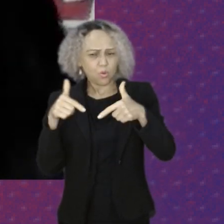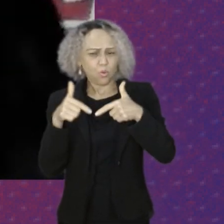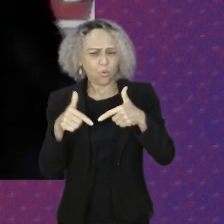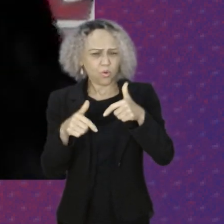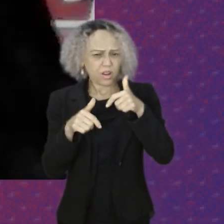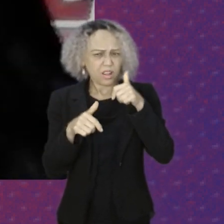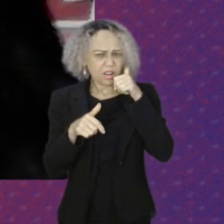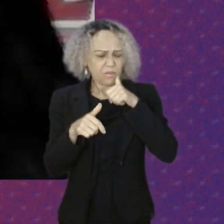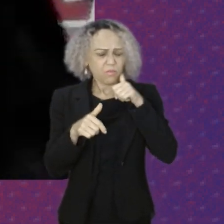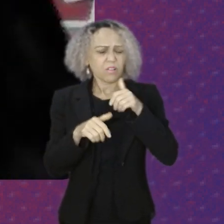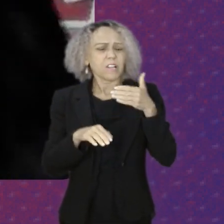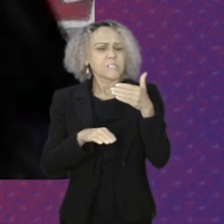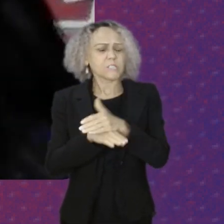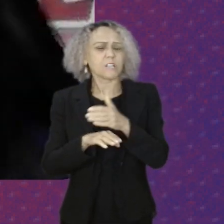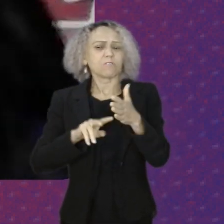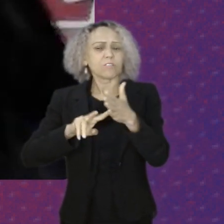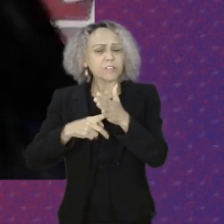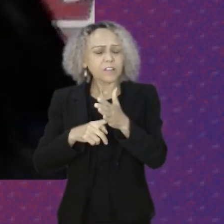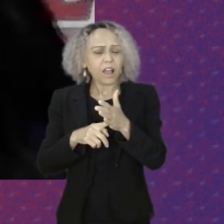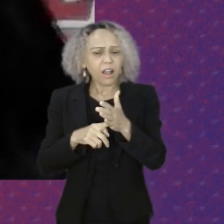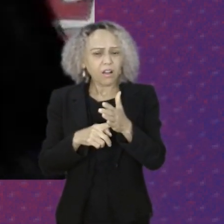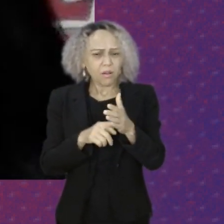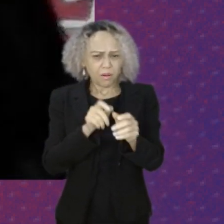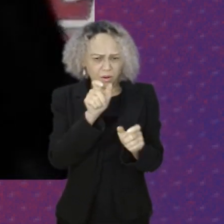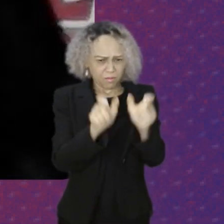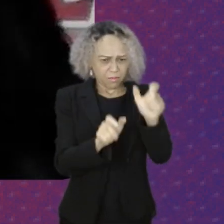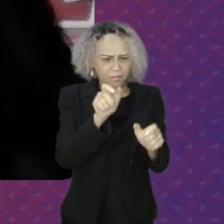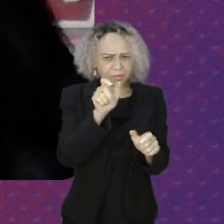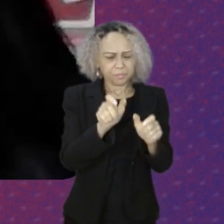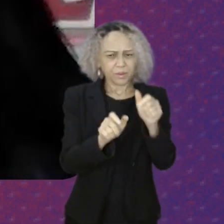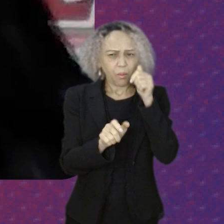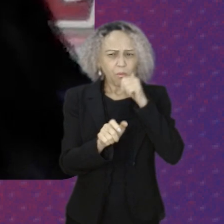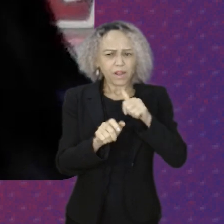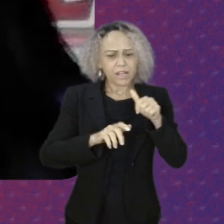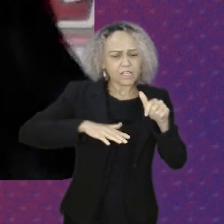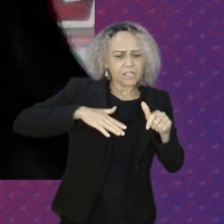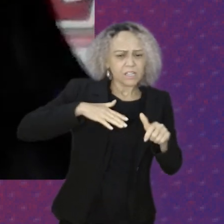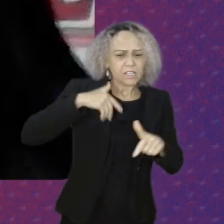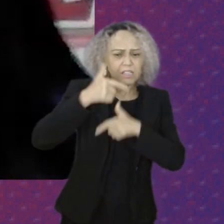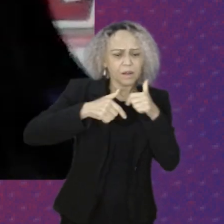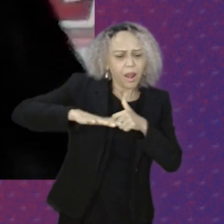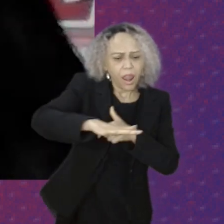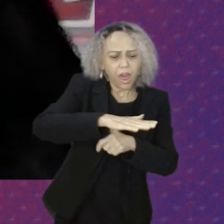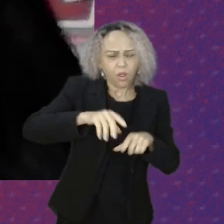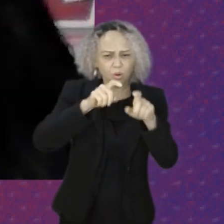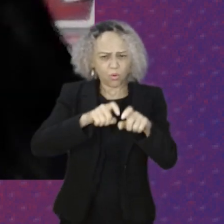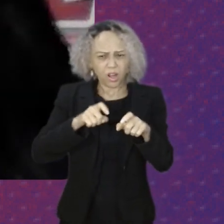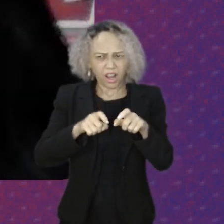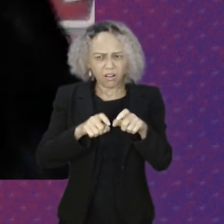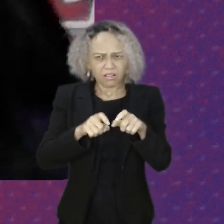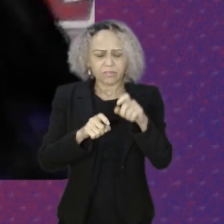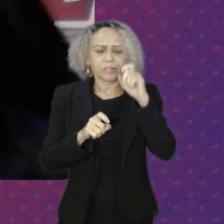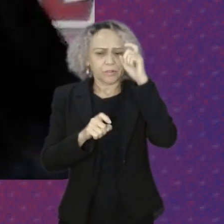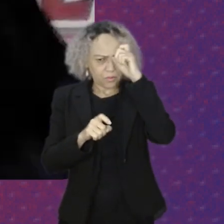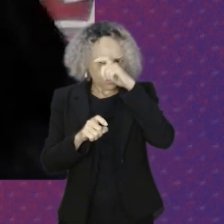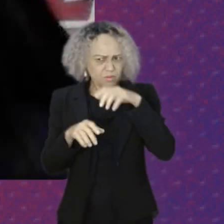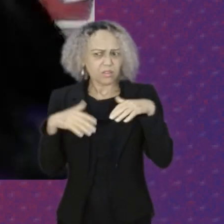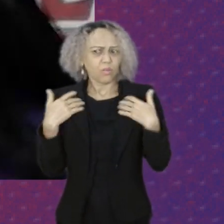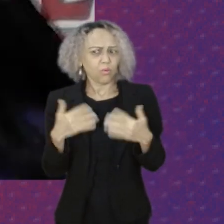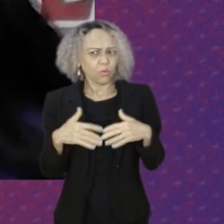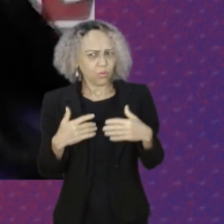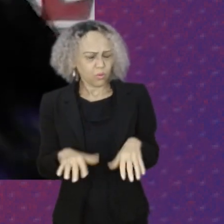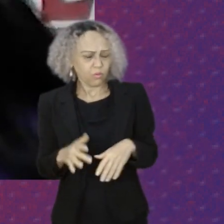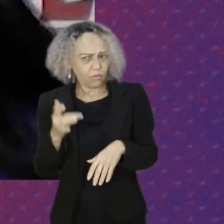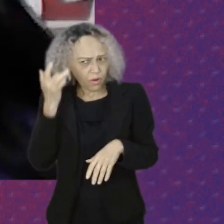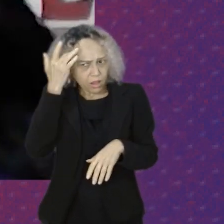trabalhadoras rurais, não foi fácil estar também nos espaços do sindicato. E aí, com o assassinato dessa mulher que nos inspirou,